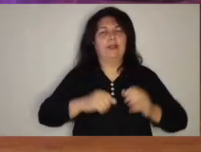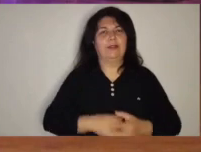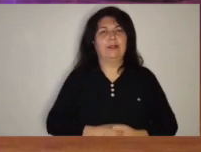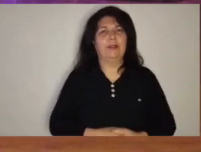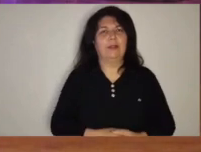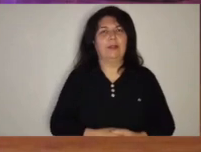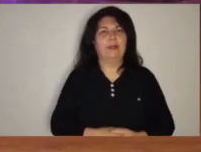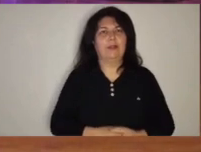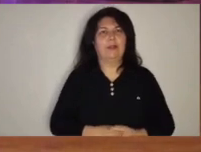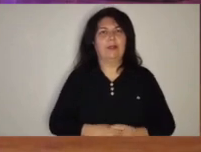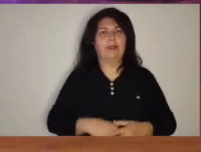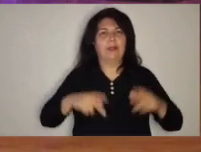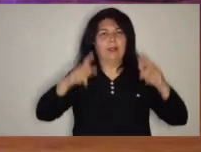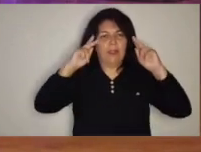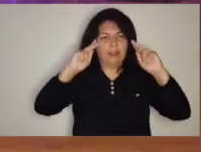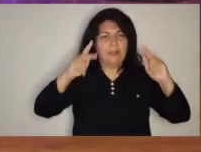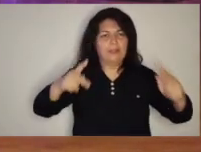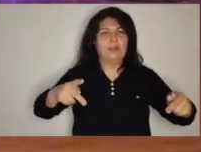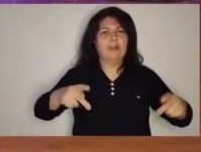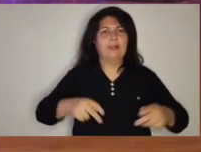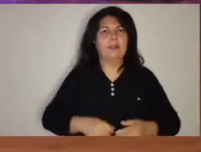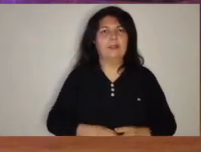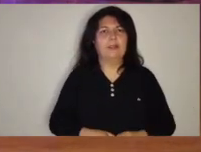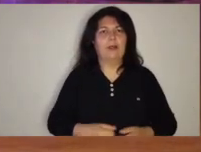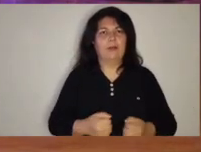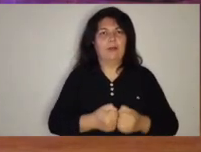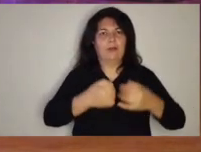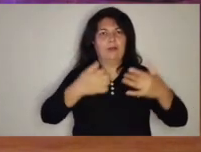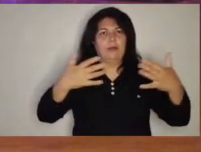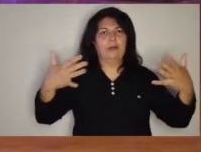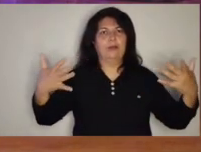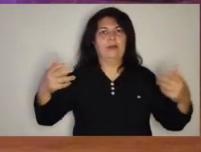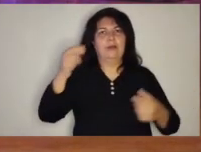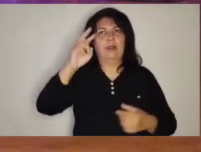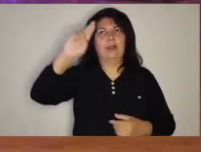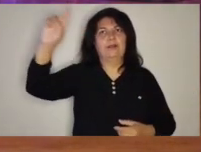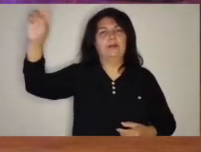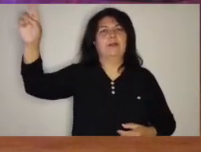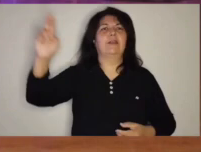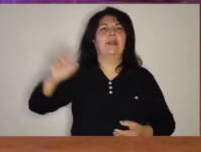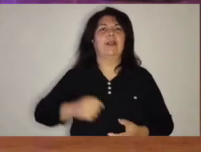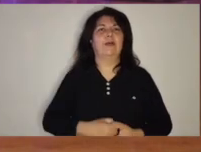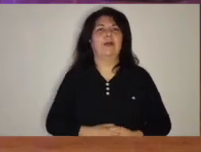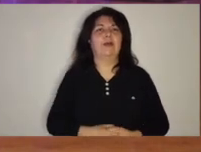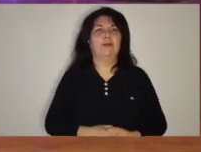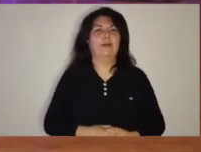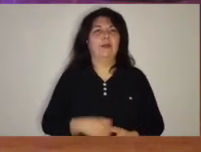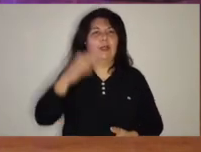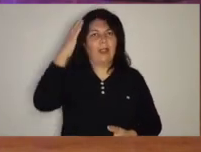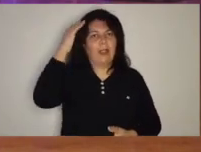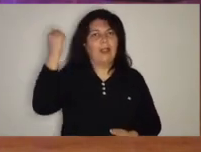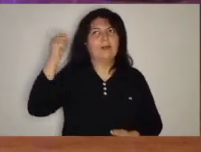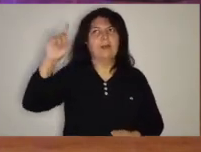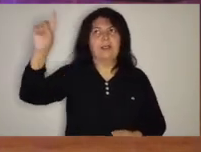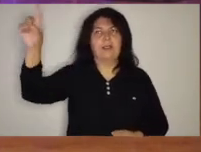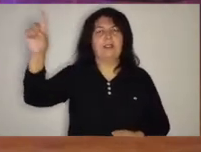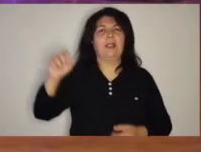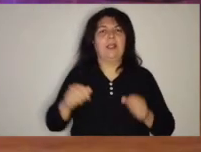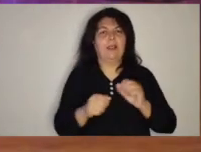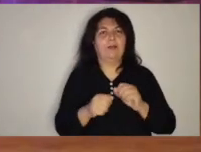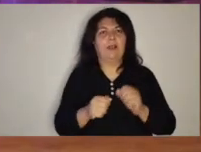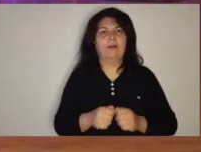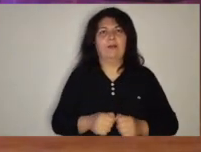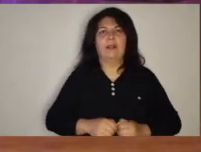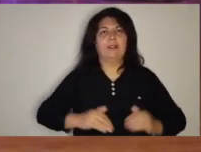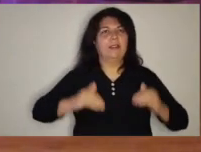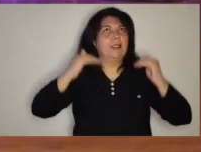E testemunhe, irmãos. Testemunhe da vitória do Senhor. Testemunhe dos milagres do Senhor. Que eu sei que Deus ainda vai